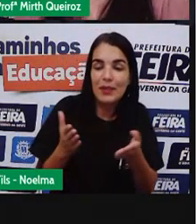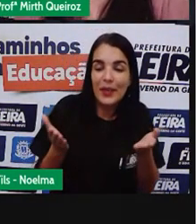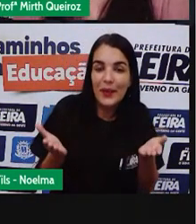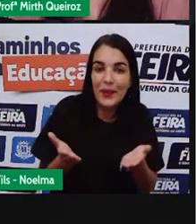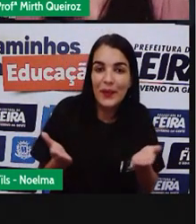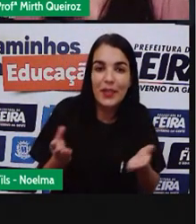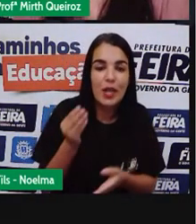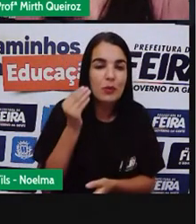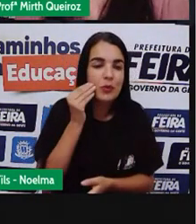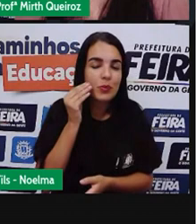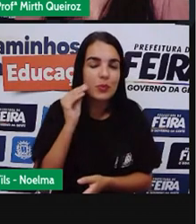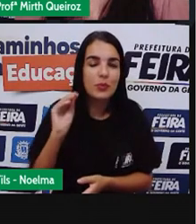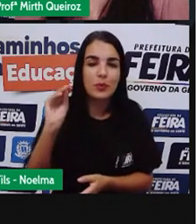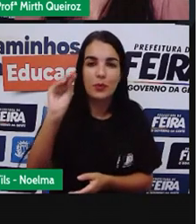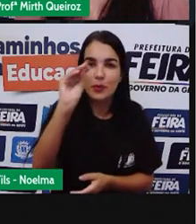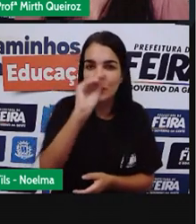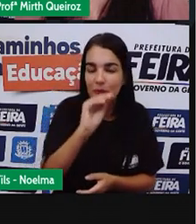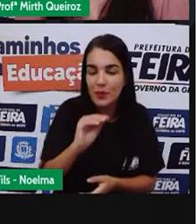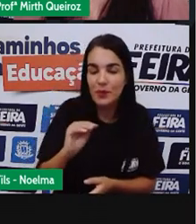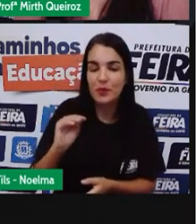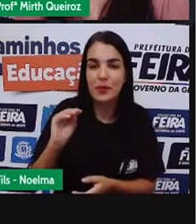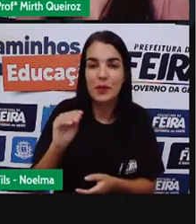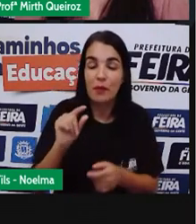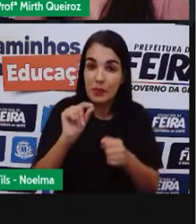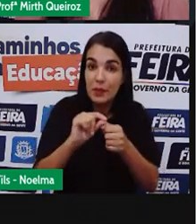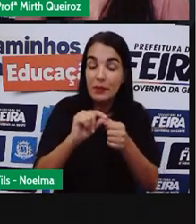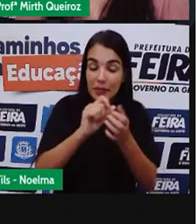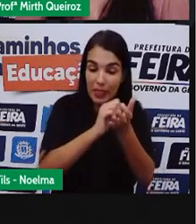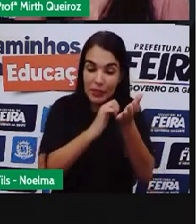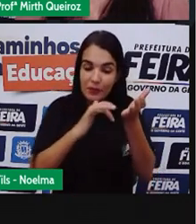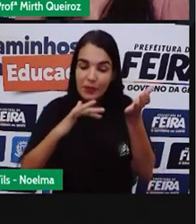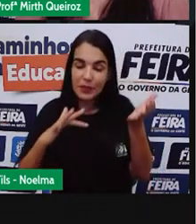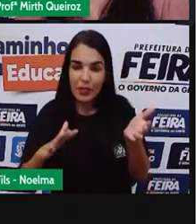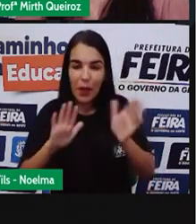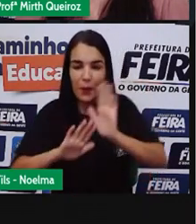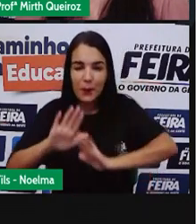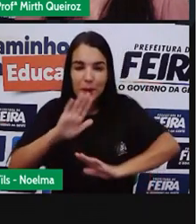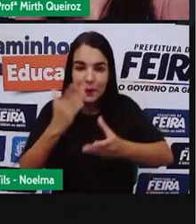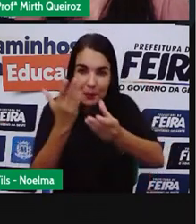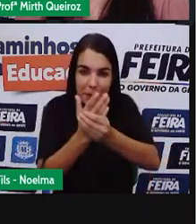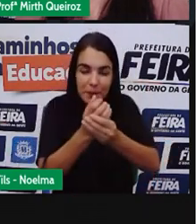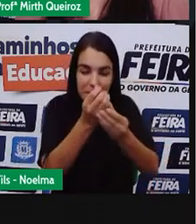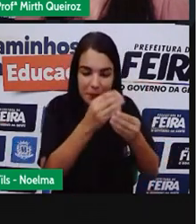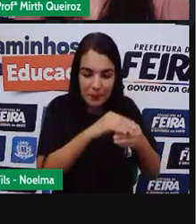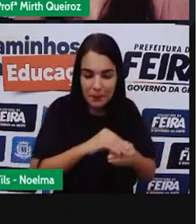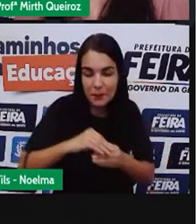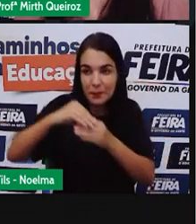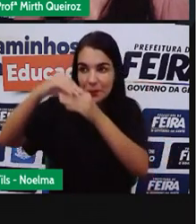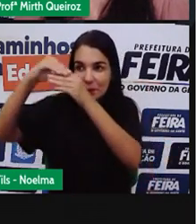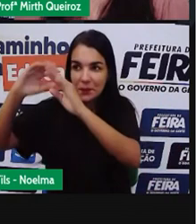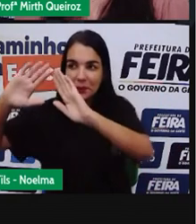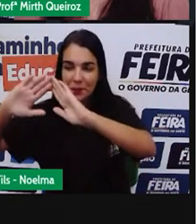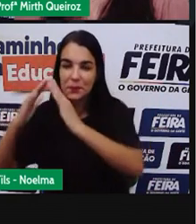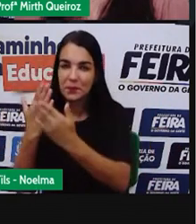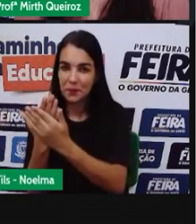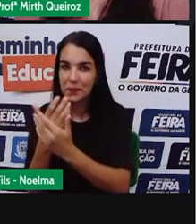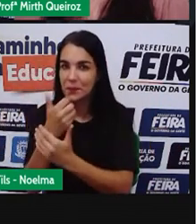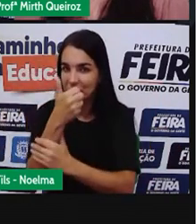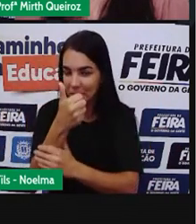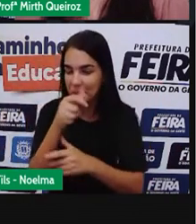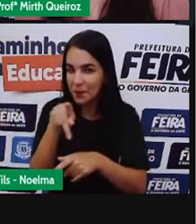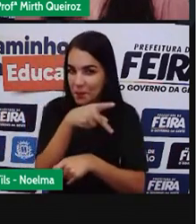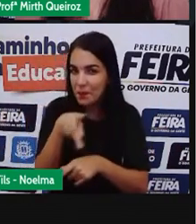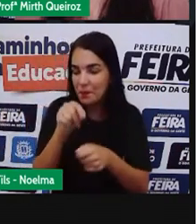aqui. Beijinho no coração de cada um de vocês. Façam atividade desse material que ele deverá ser entregue às escolas de vocês para